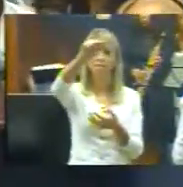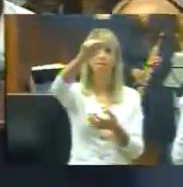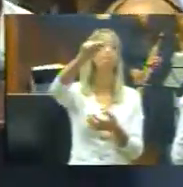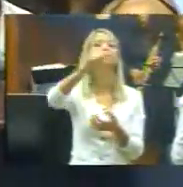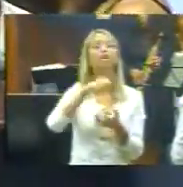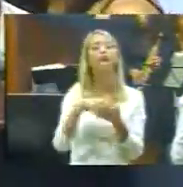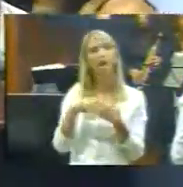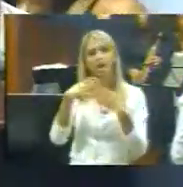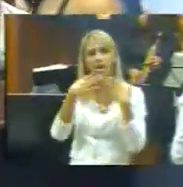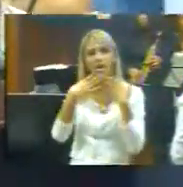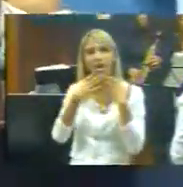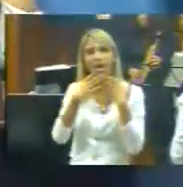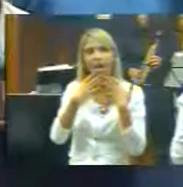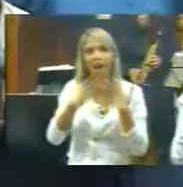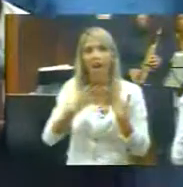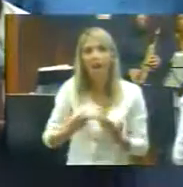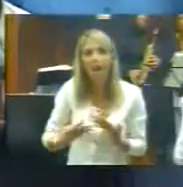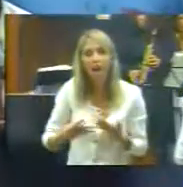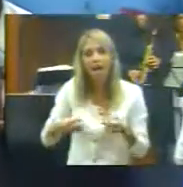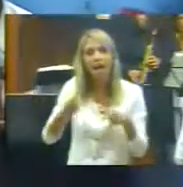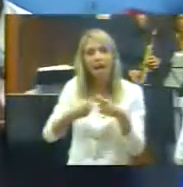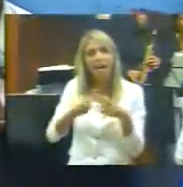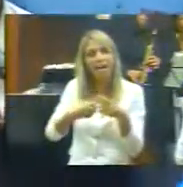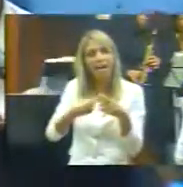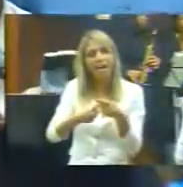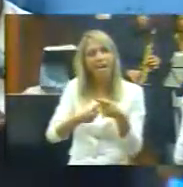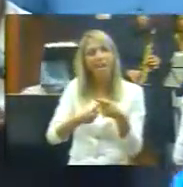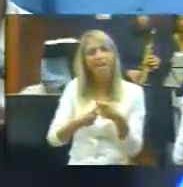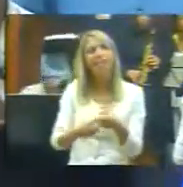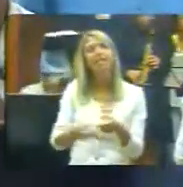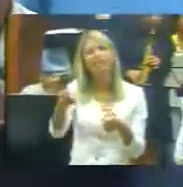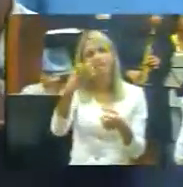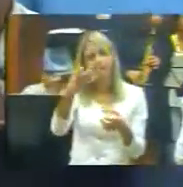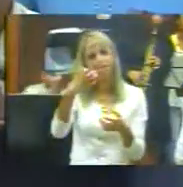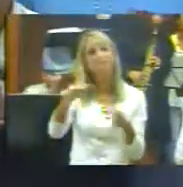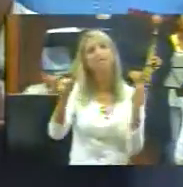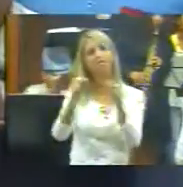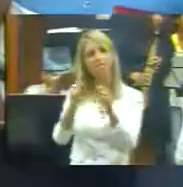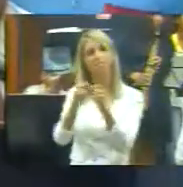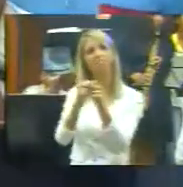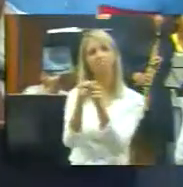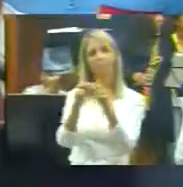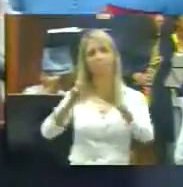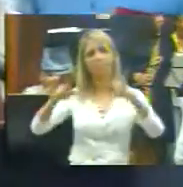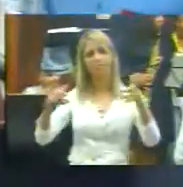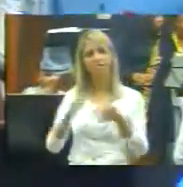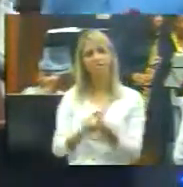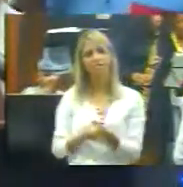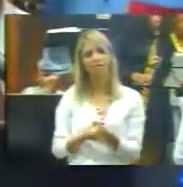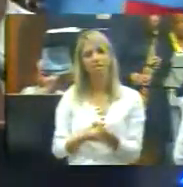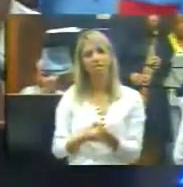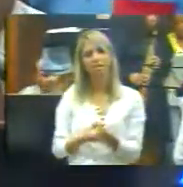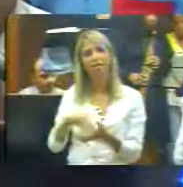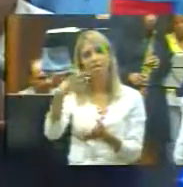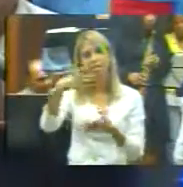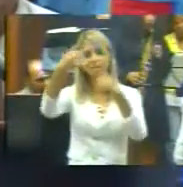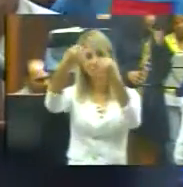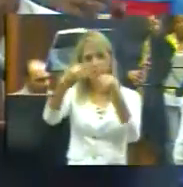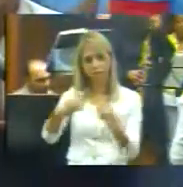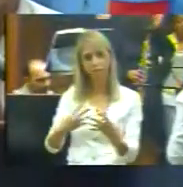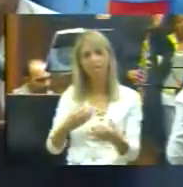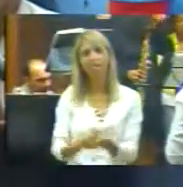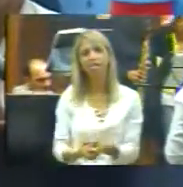me admirei pela Maiara, por ela, a constância dela em servir. Eu queria deixar uma palavra aos